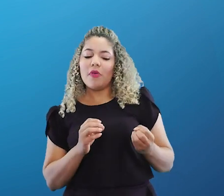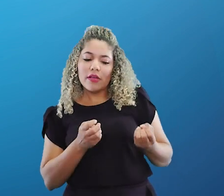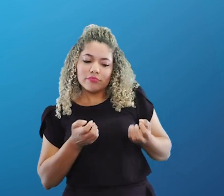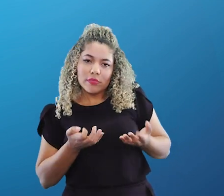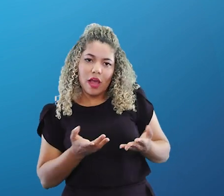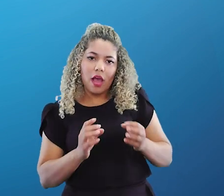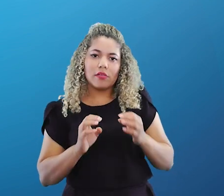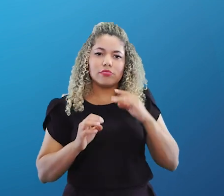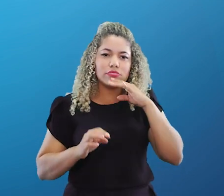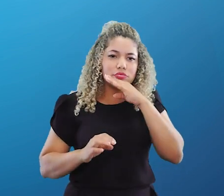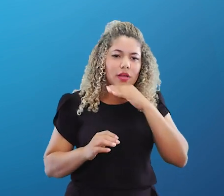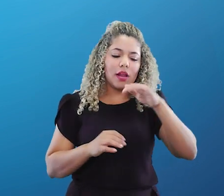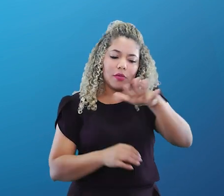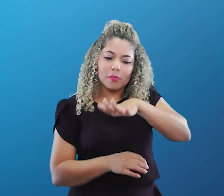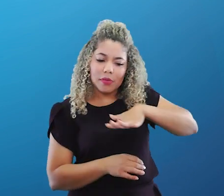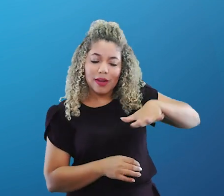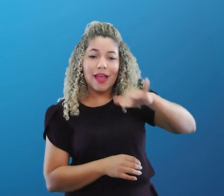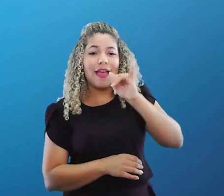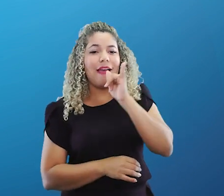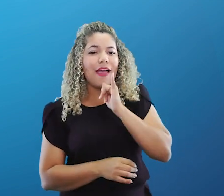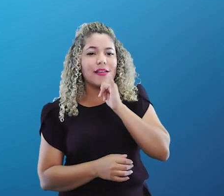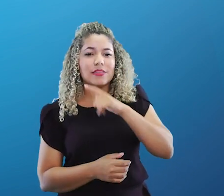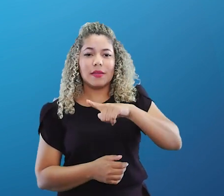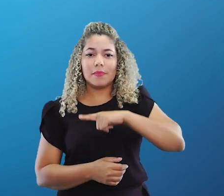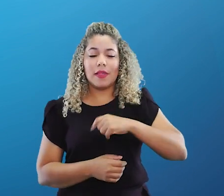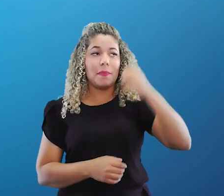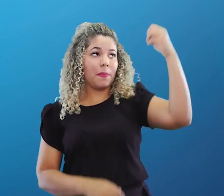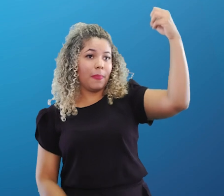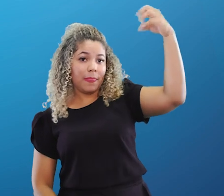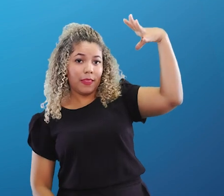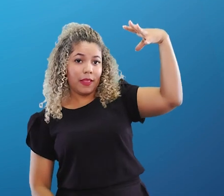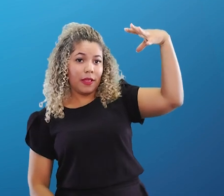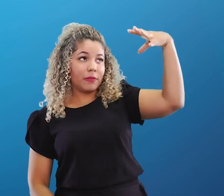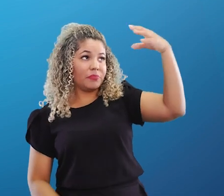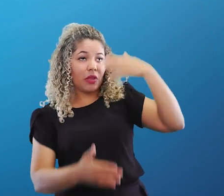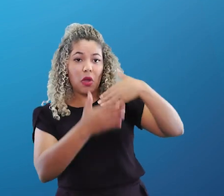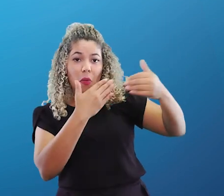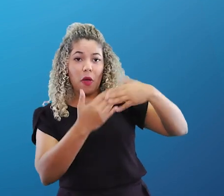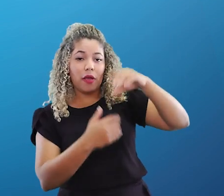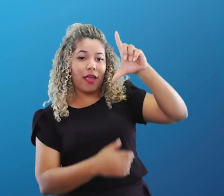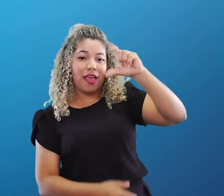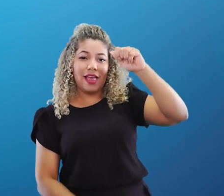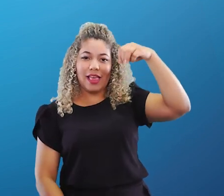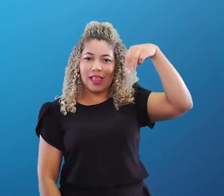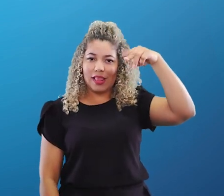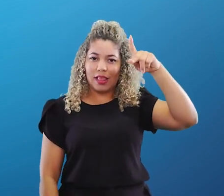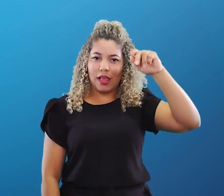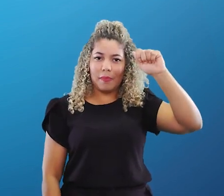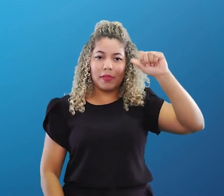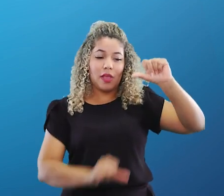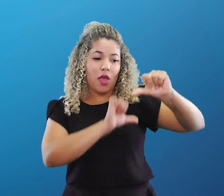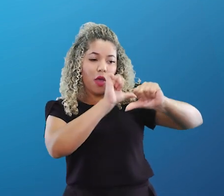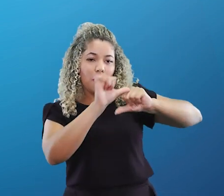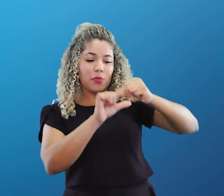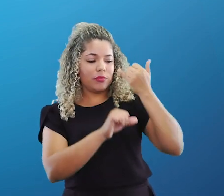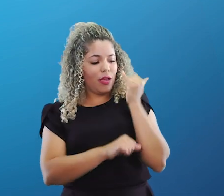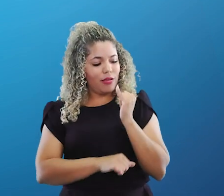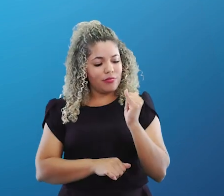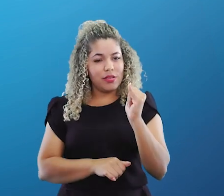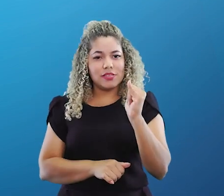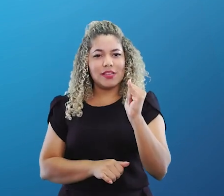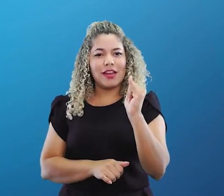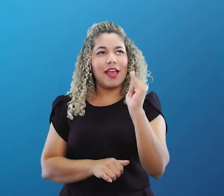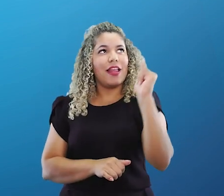fornecer calor para o meio ambiente. Nós temos diversos exemplos, por exemplo, lâmpadas. Qualquer que seja a lâmpada vai transformar energia